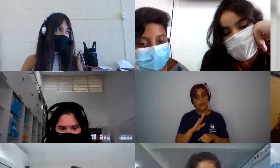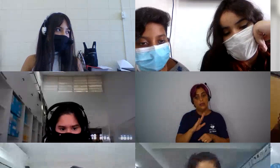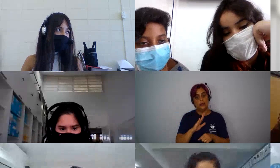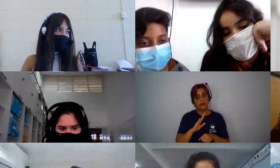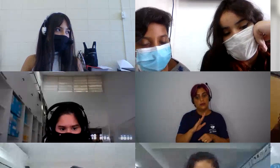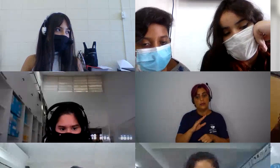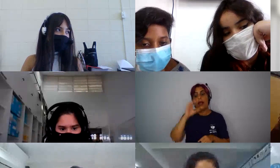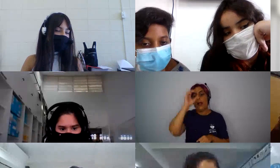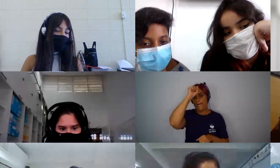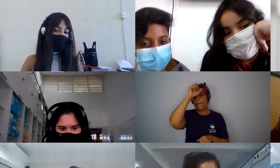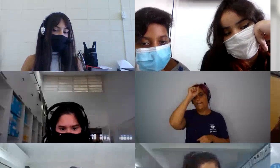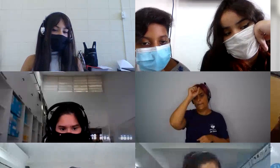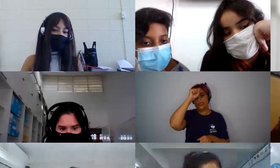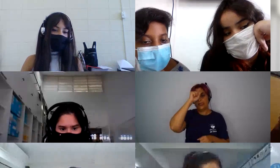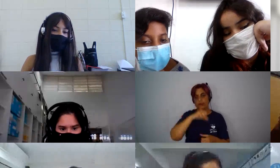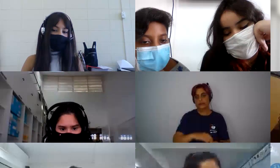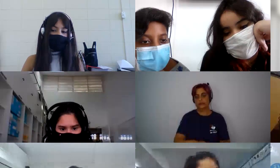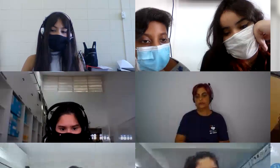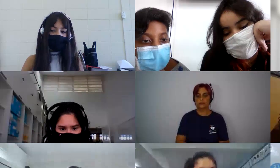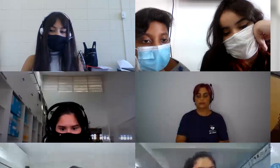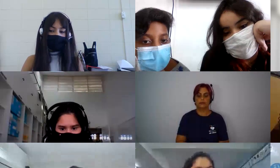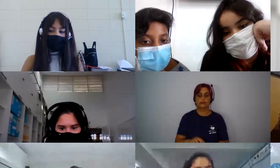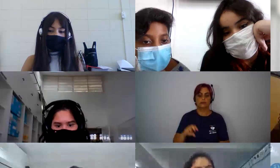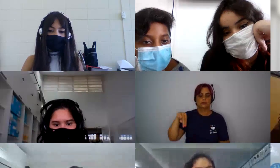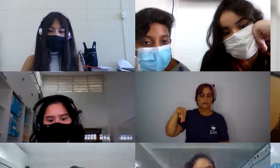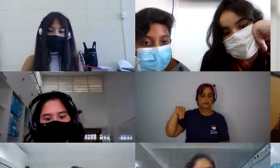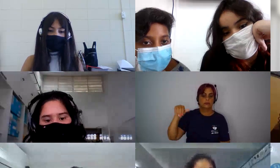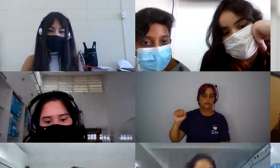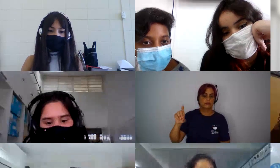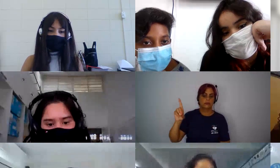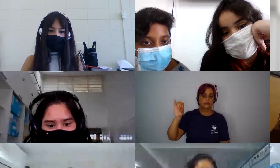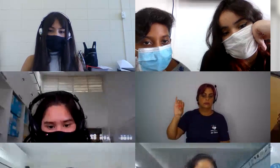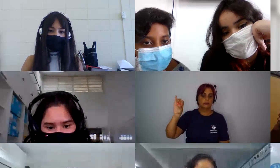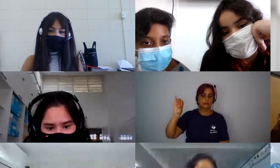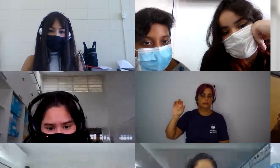mais também. Que legal. Nádia?